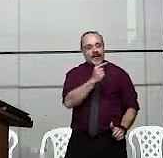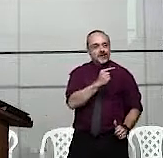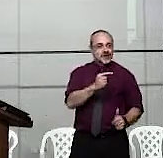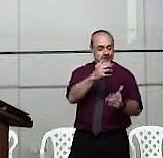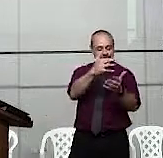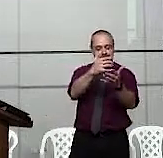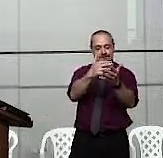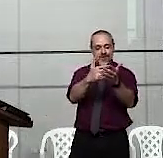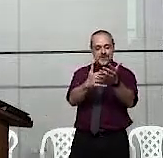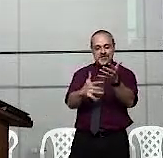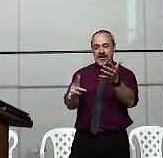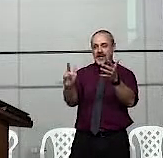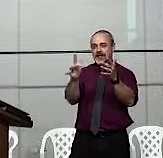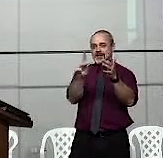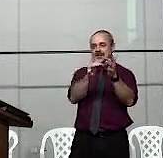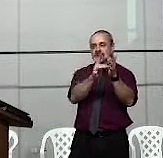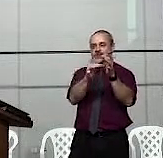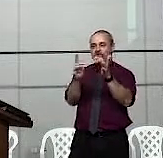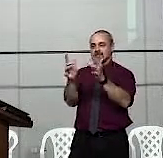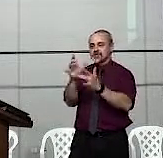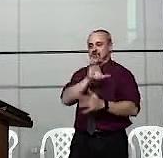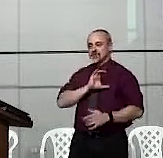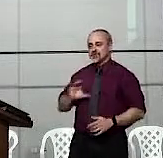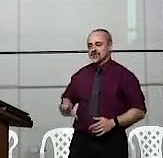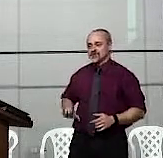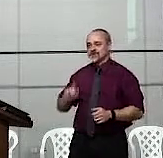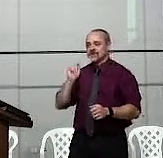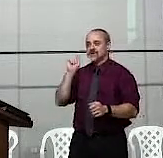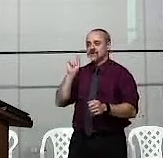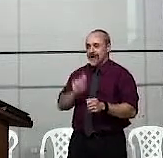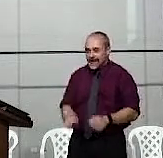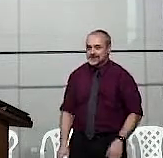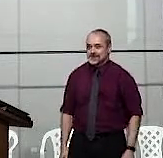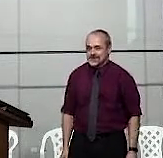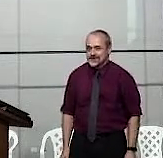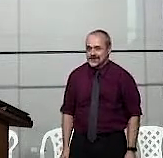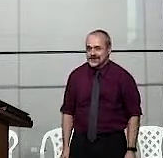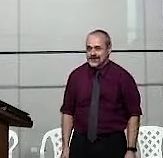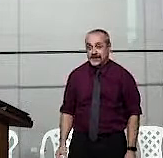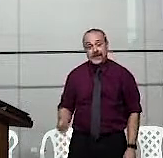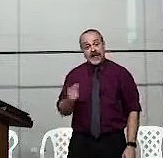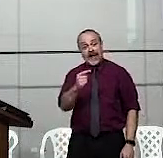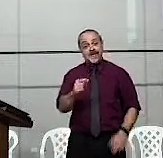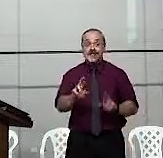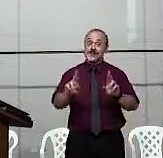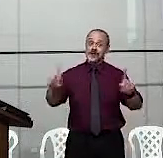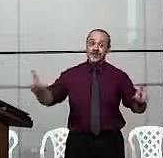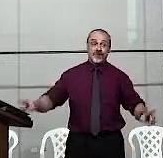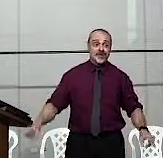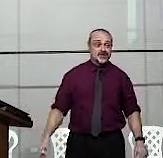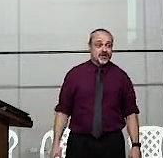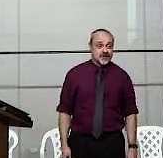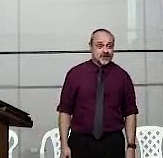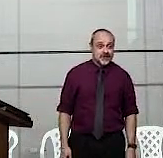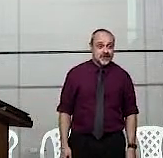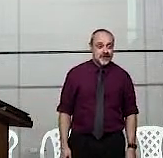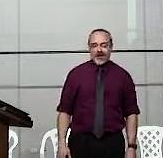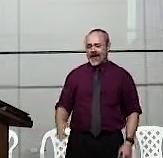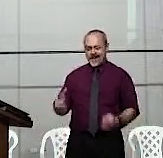É isso que o sangue de Jesus Cristo faz. Esse foi